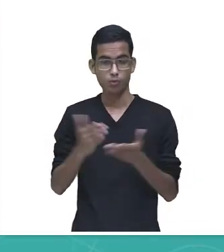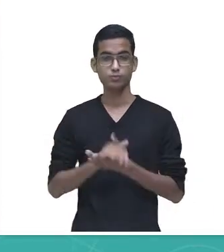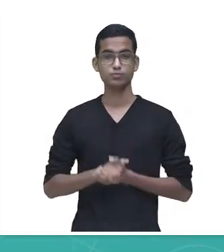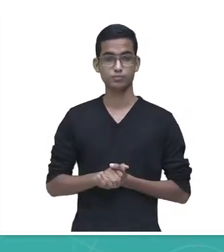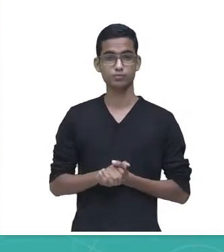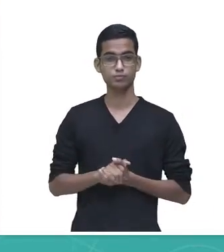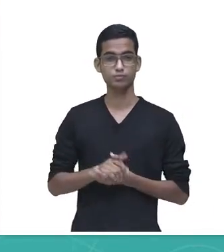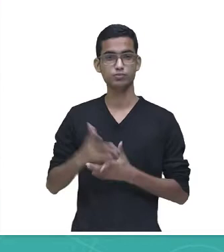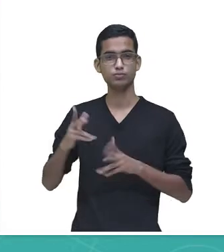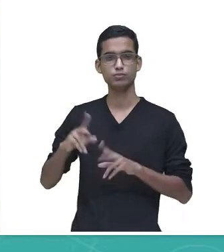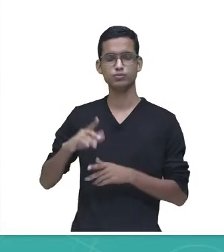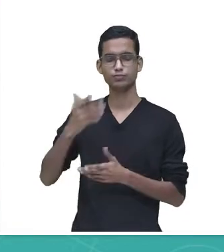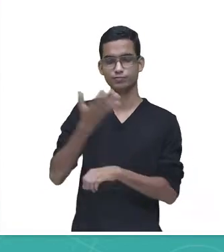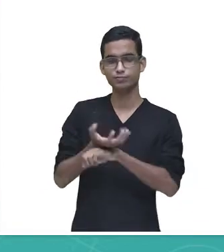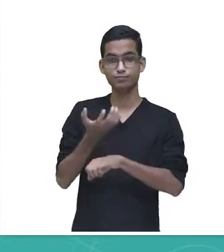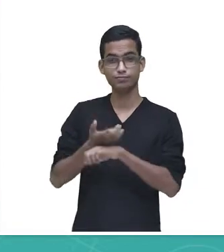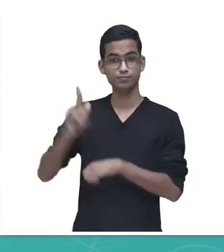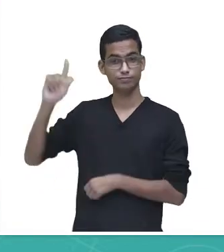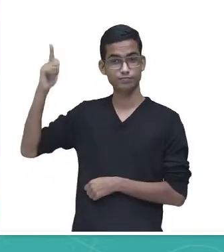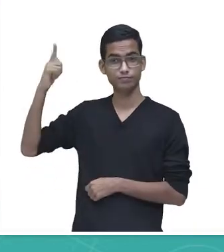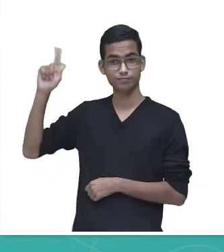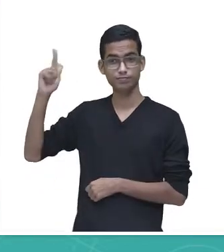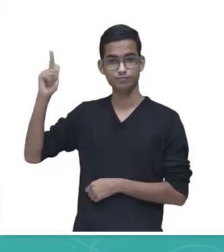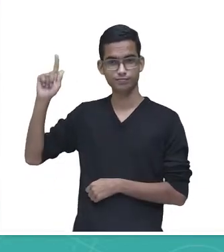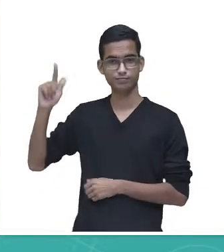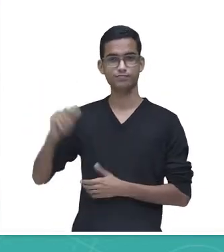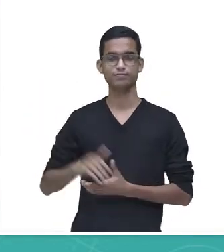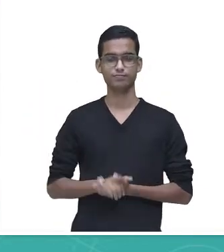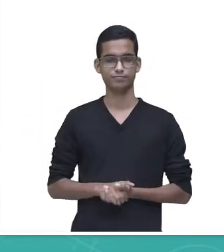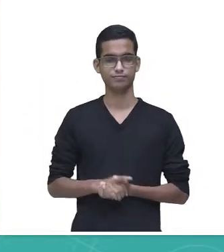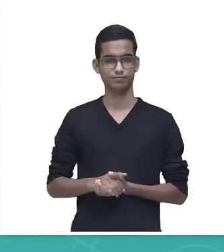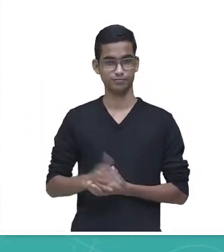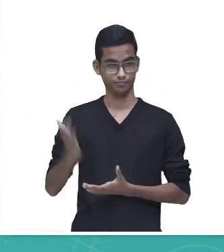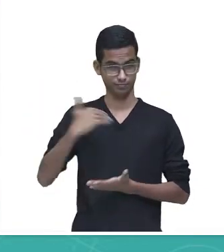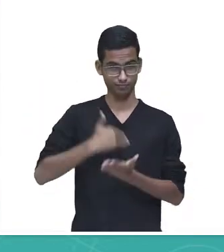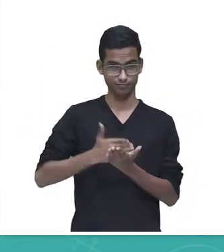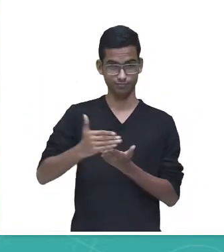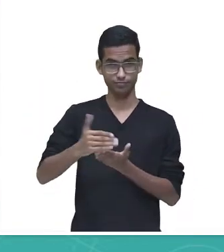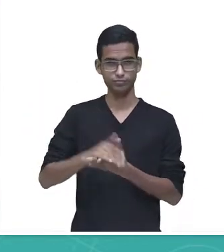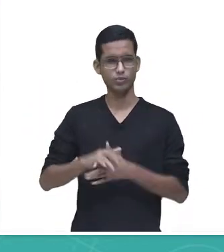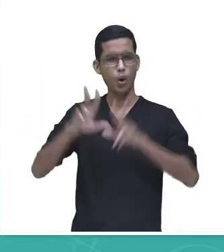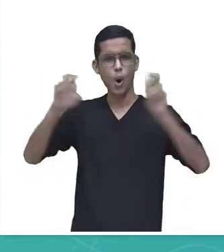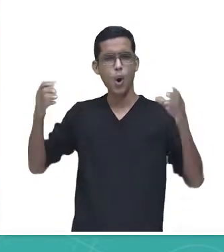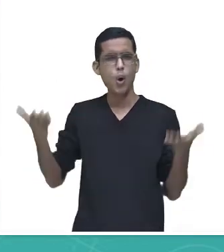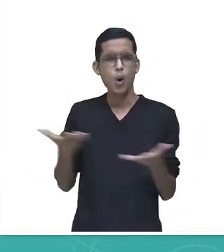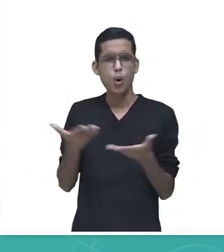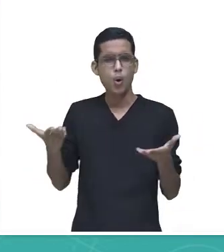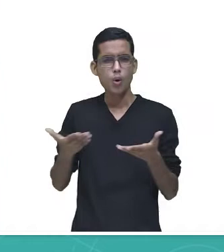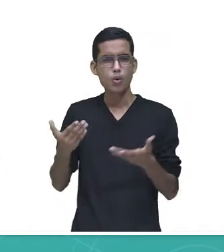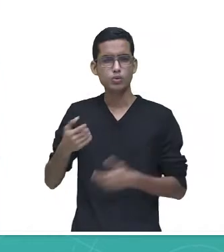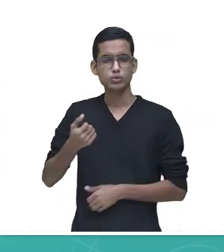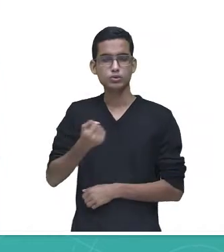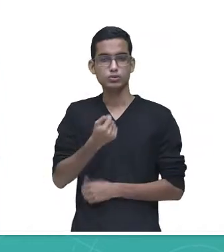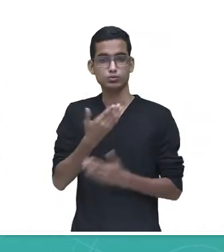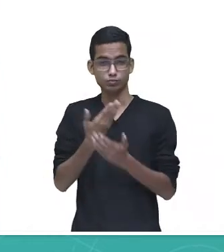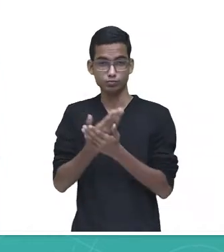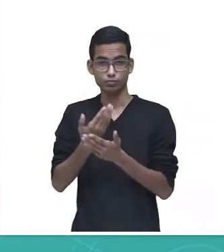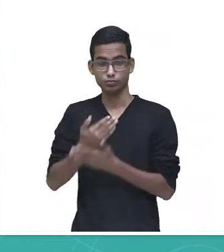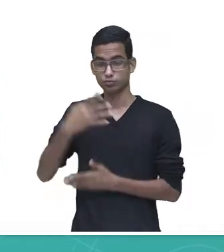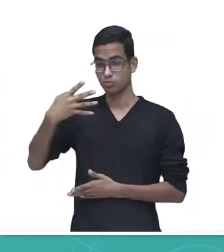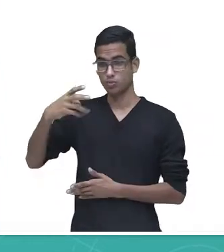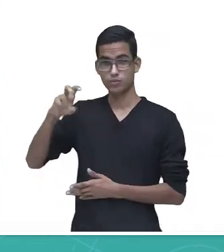de Geografia do Ensino Fundamental. Vamos lá? Estamos falando da aula do número 45,